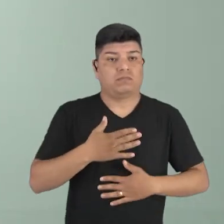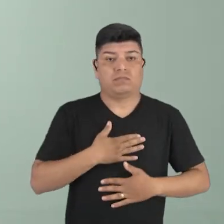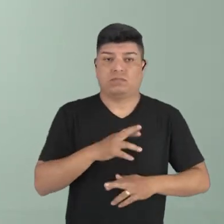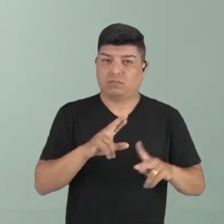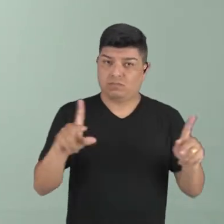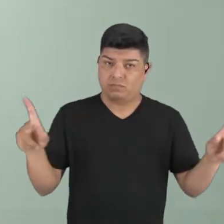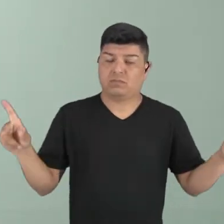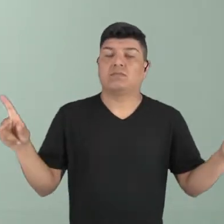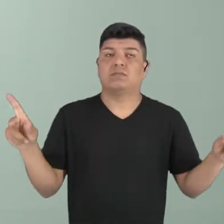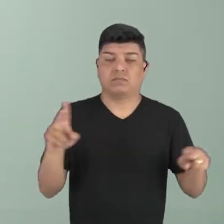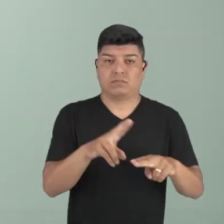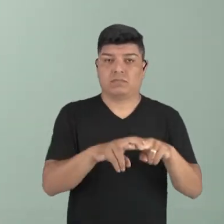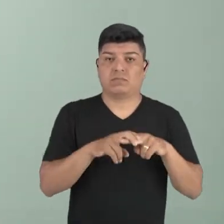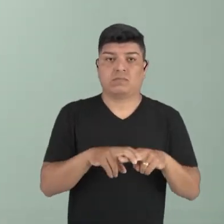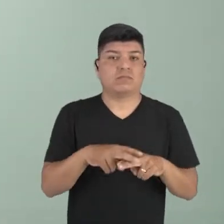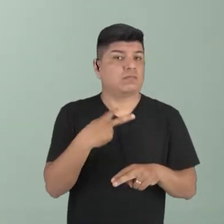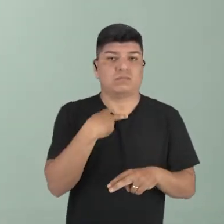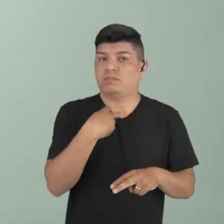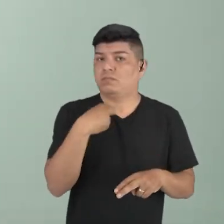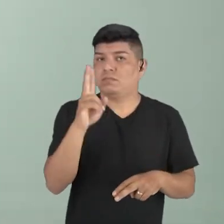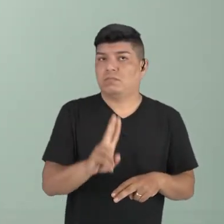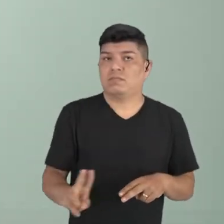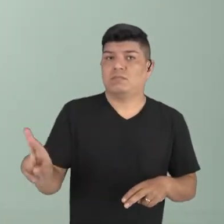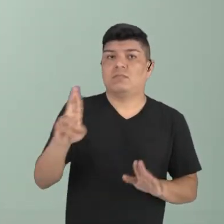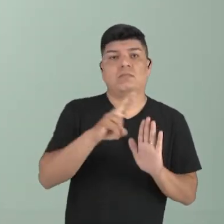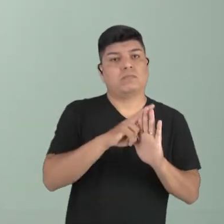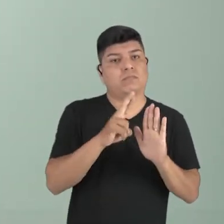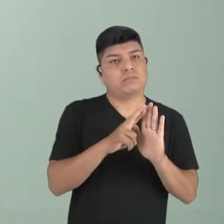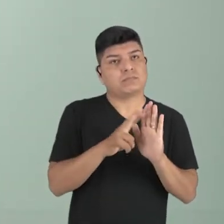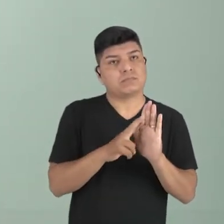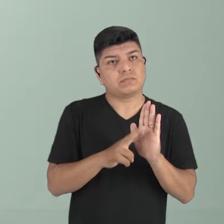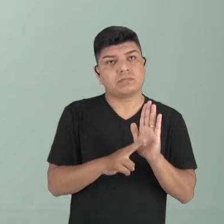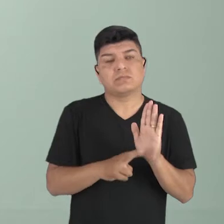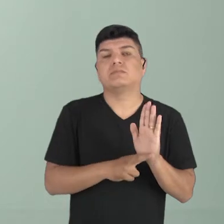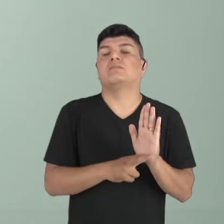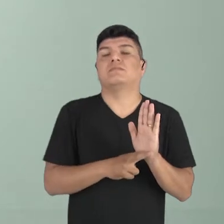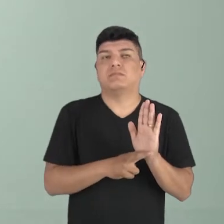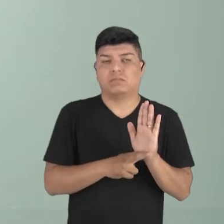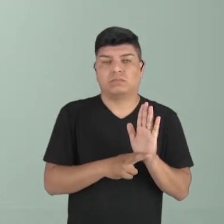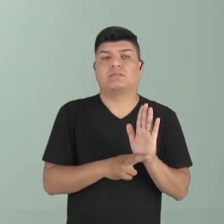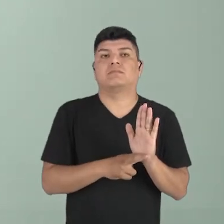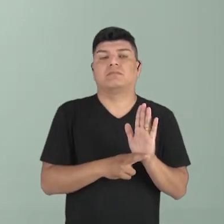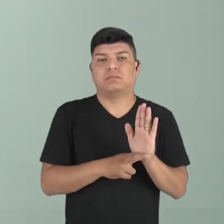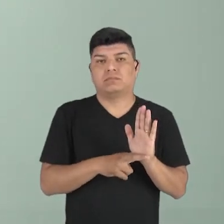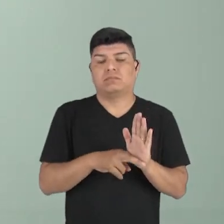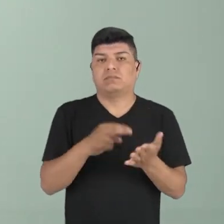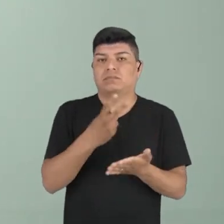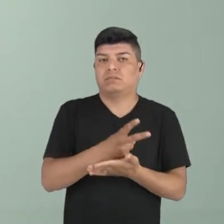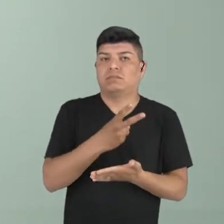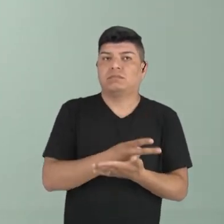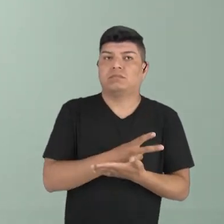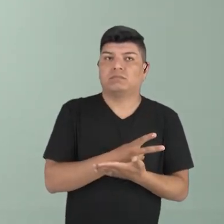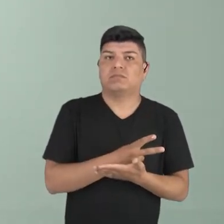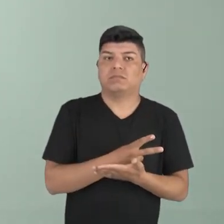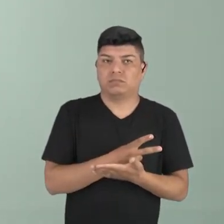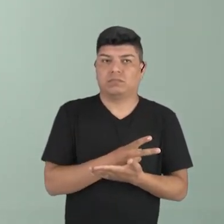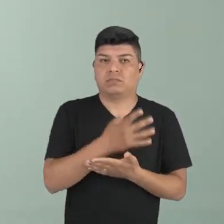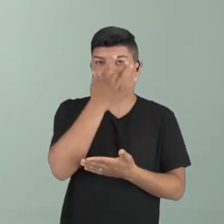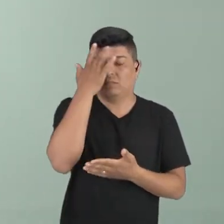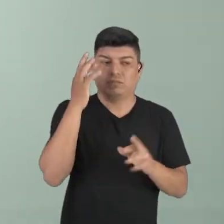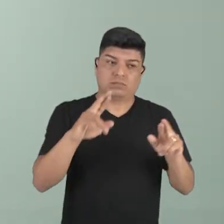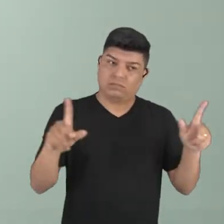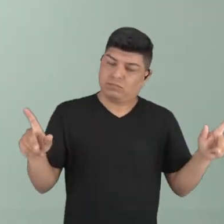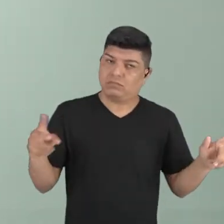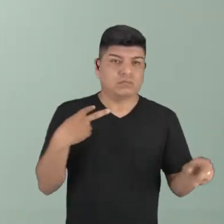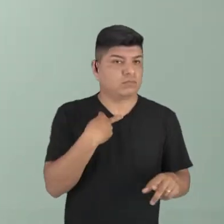maneira diferente. Então, eu não posso usar as mesmas regras, as mesmas condições para pessoas